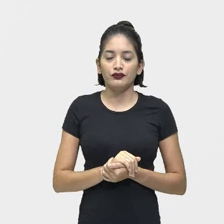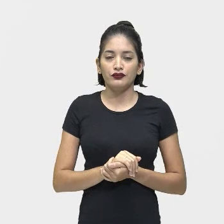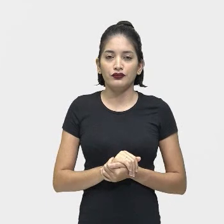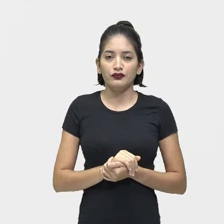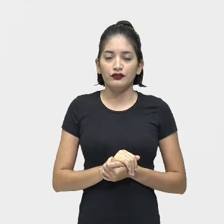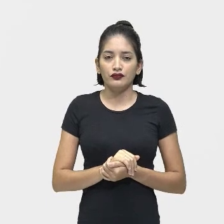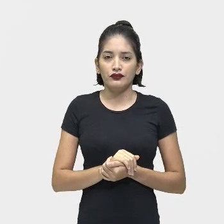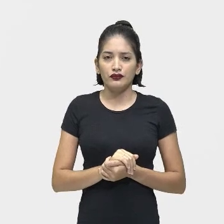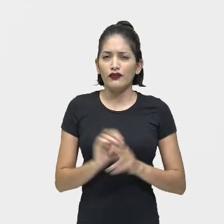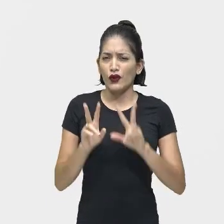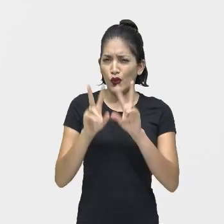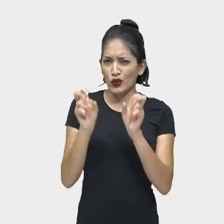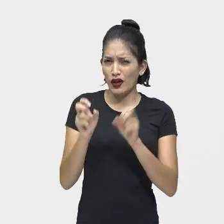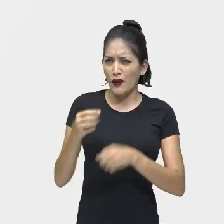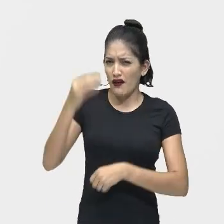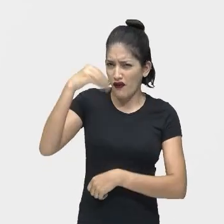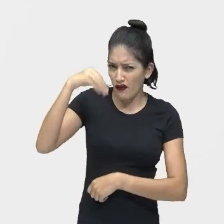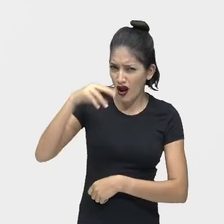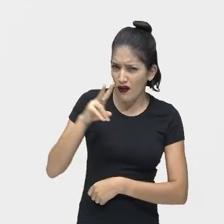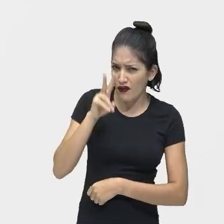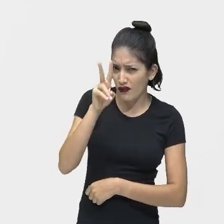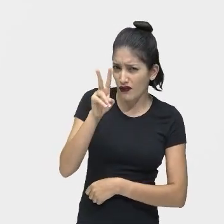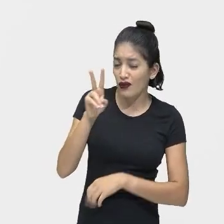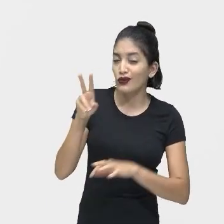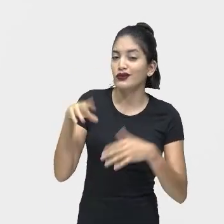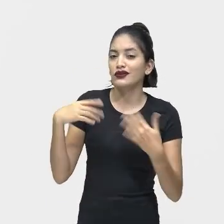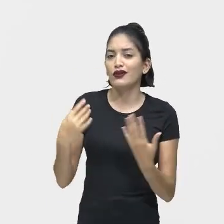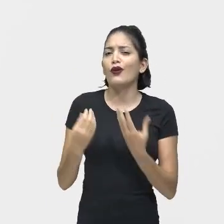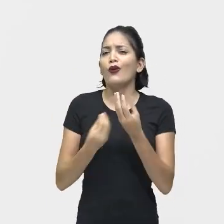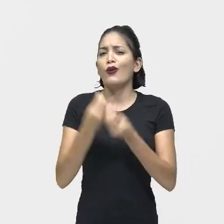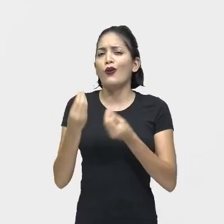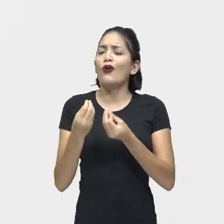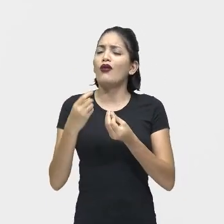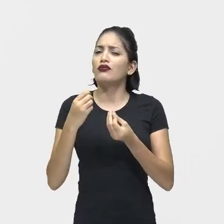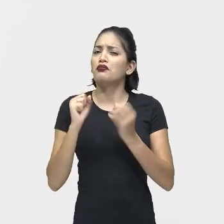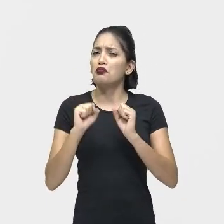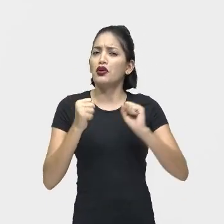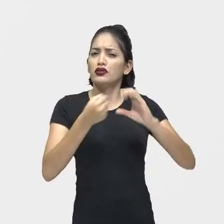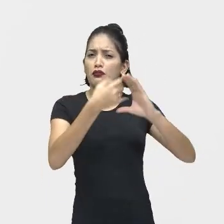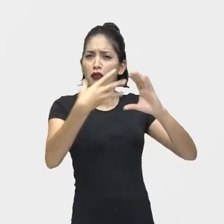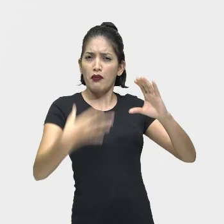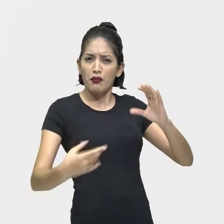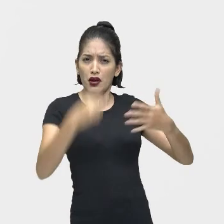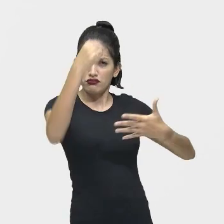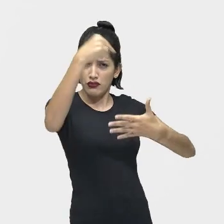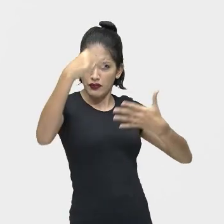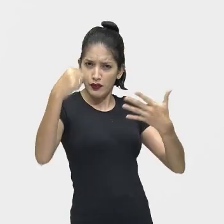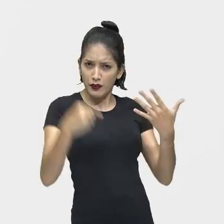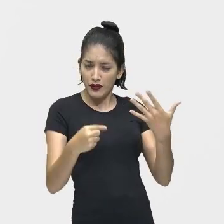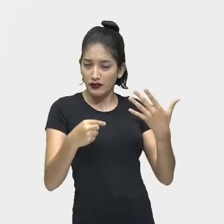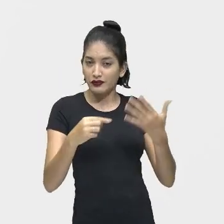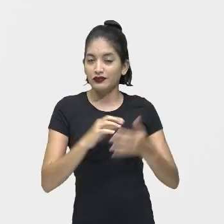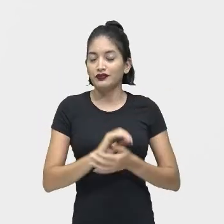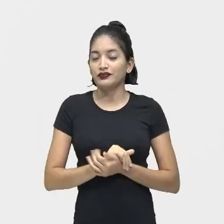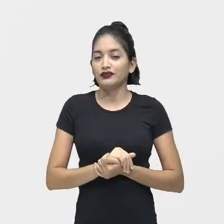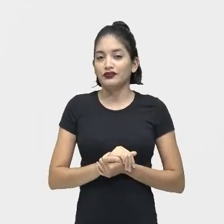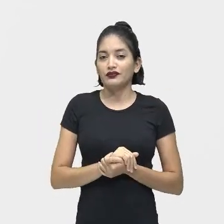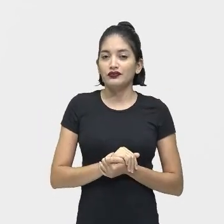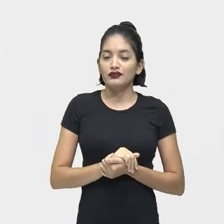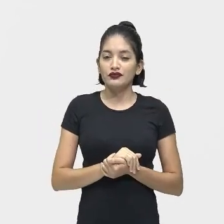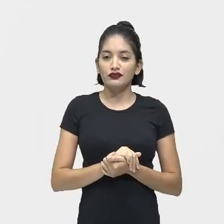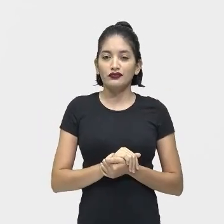Então diz: quanto à intensidade, como podemos classificar os sons? Certo?